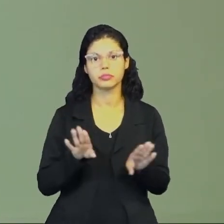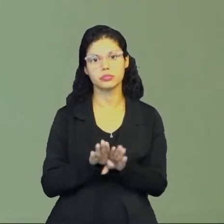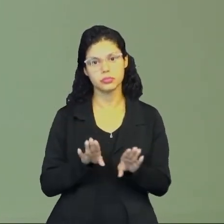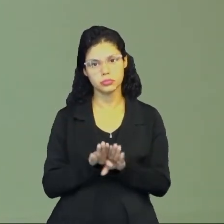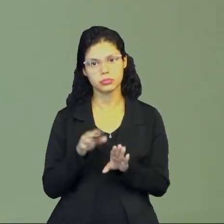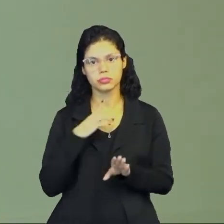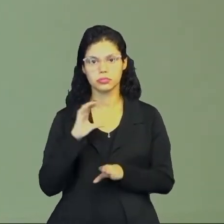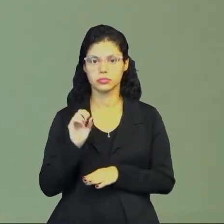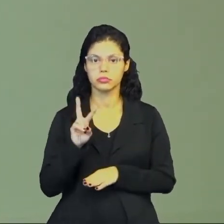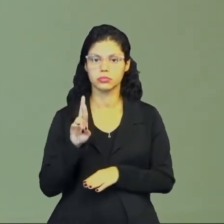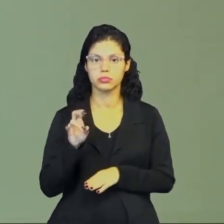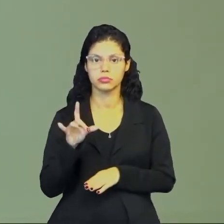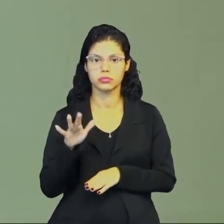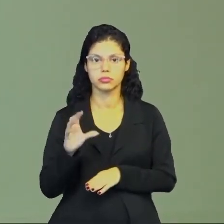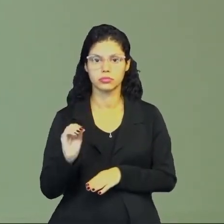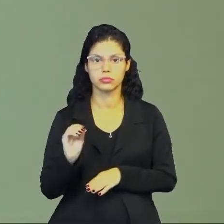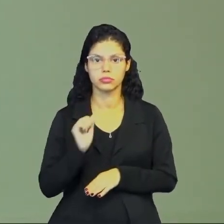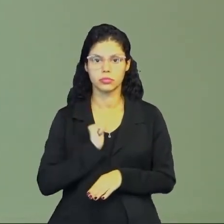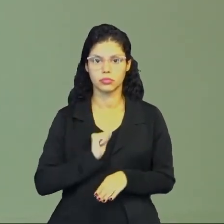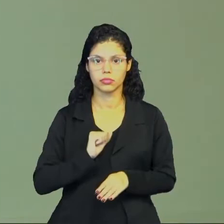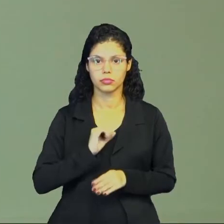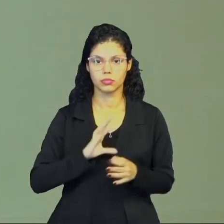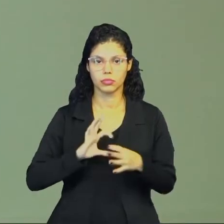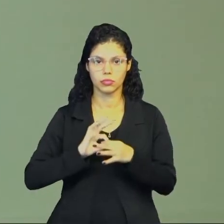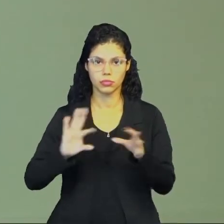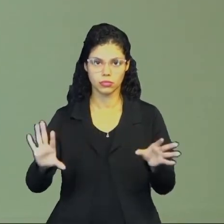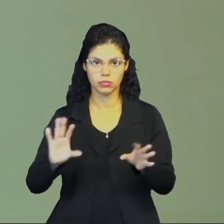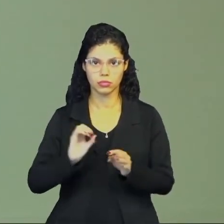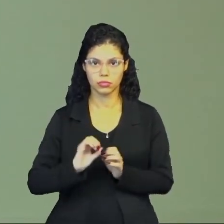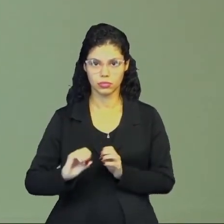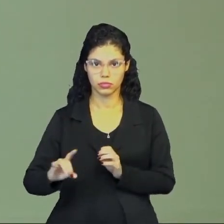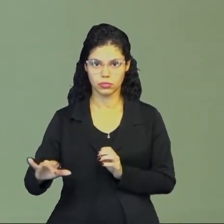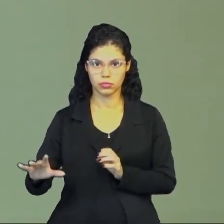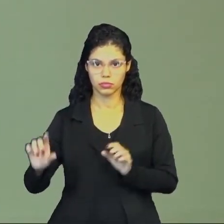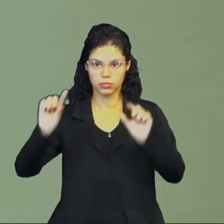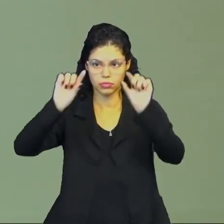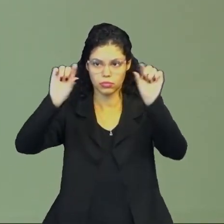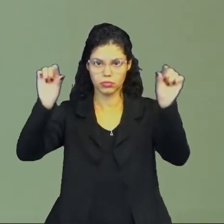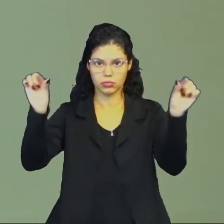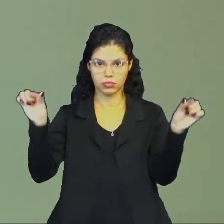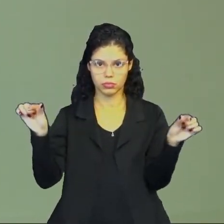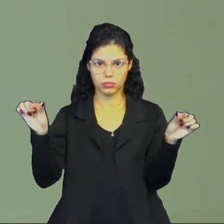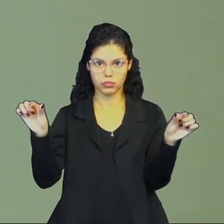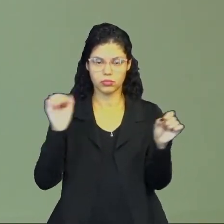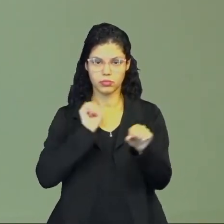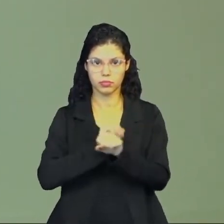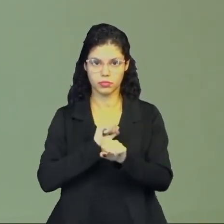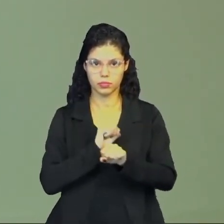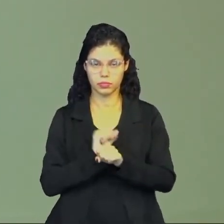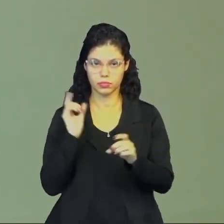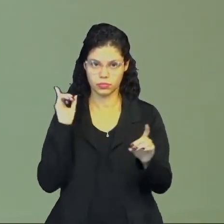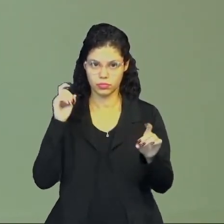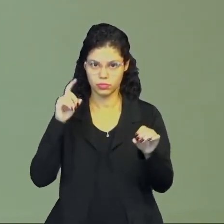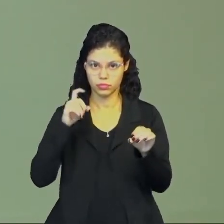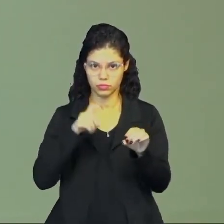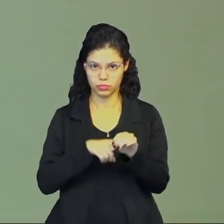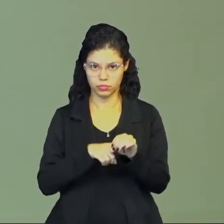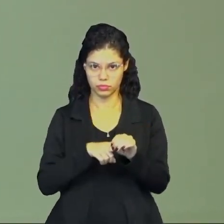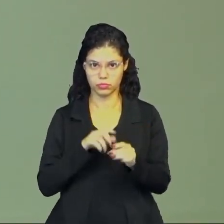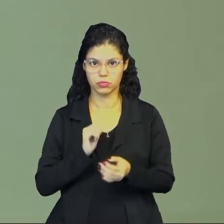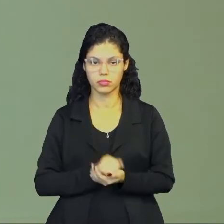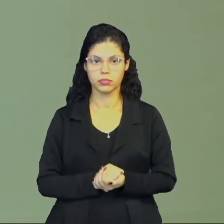de ovulação, fase ovulatória, que é quando o óvulo ele vai estacionar na tuba uterina, esperando então o encontro do